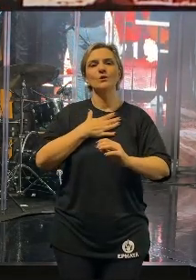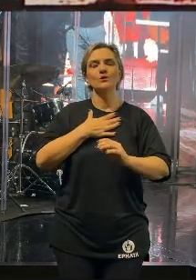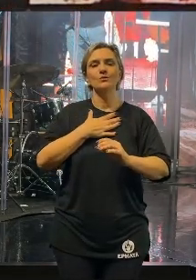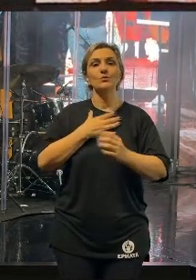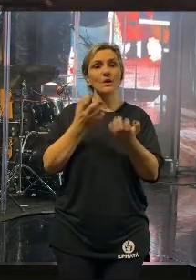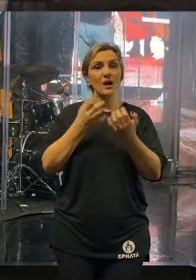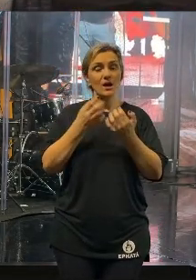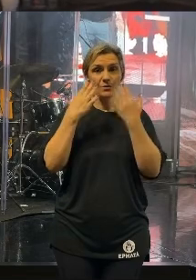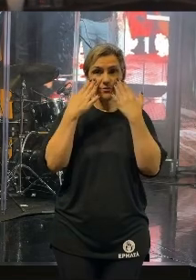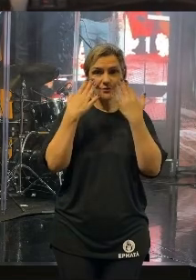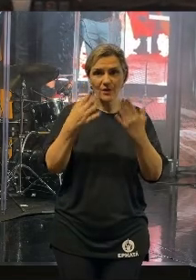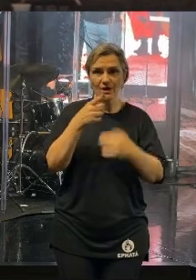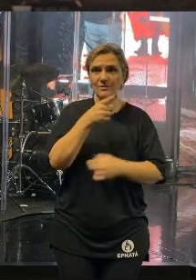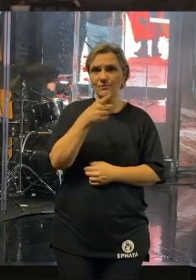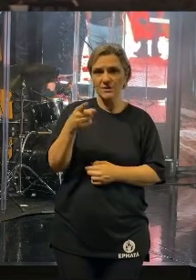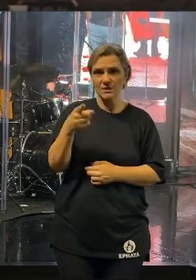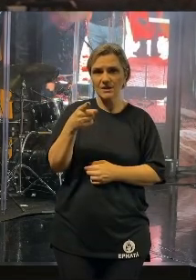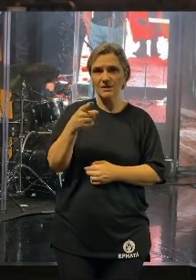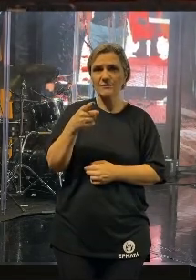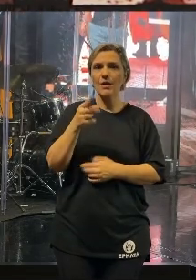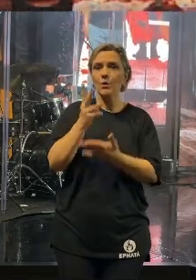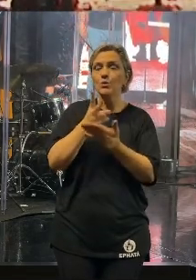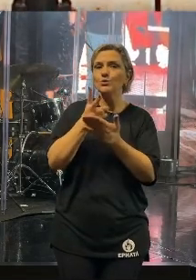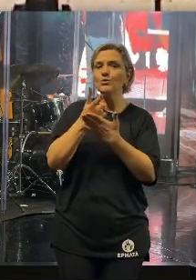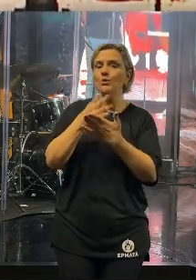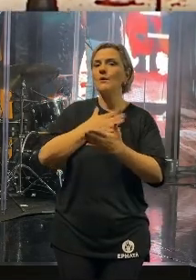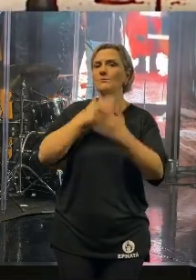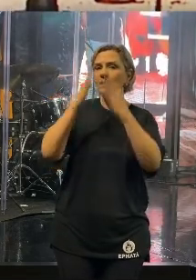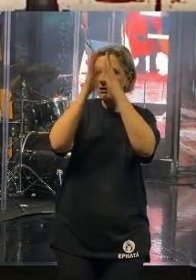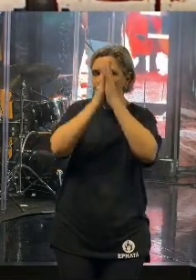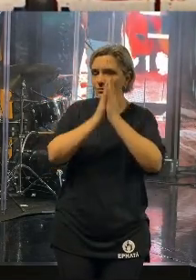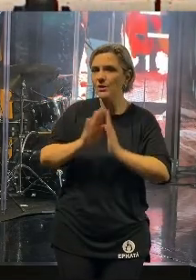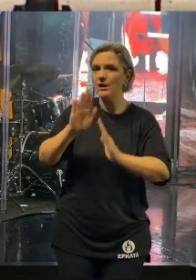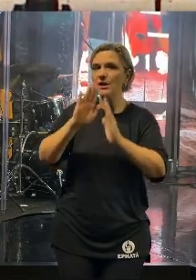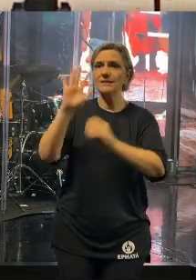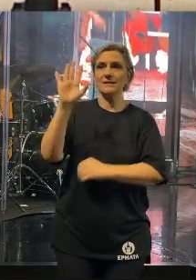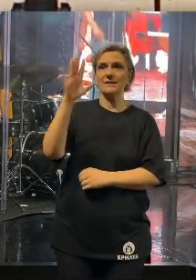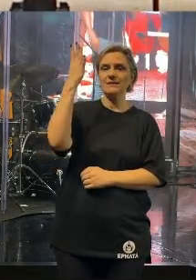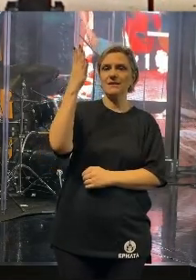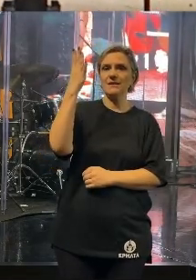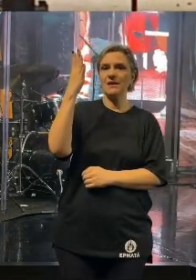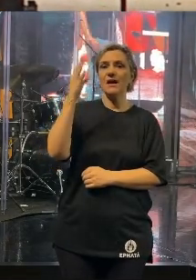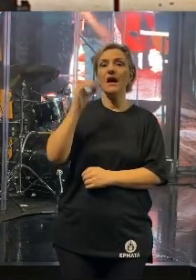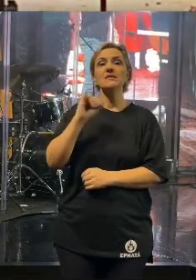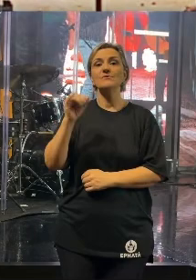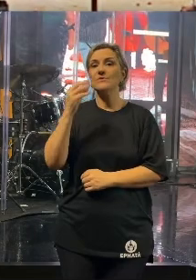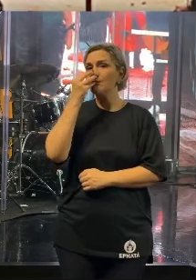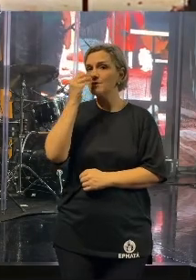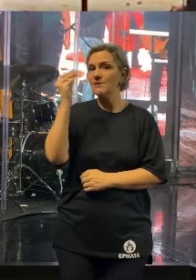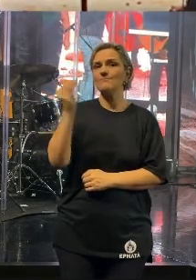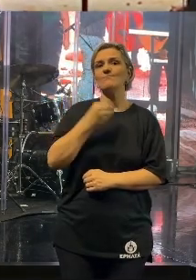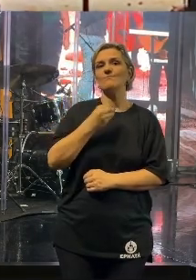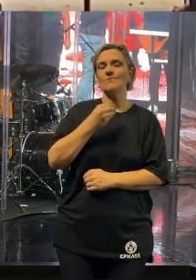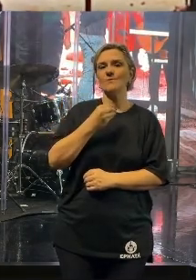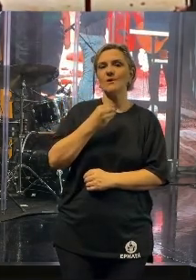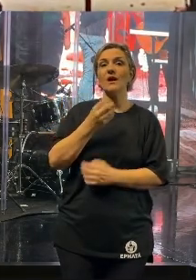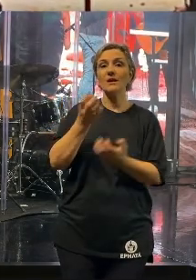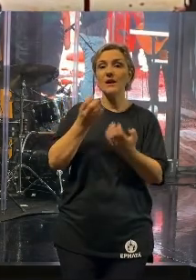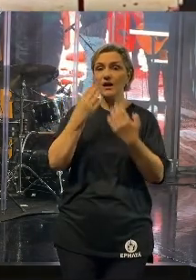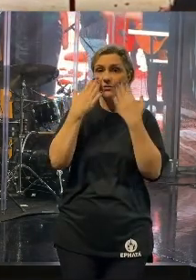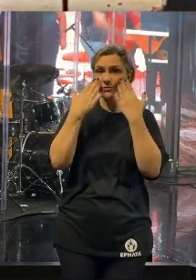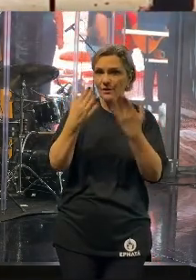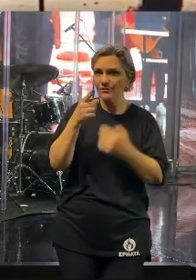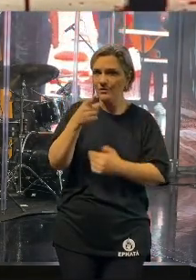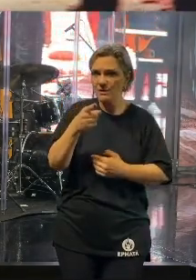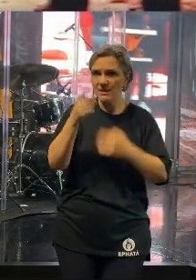se você vai me adorar sendo traído. Quero ver se você vai me adorar sendo rejeitado. Quero ver você me adorar não sendo